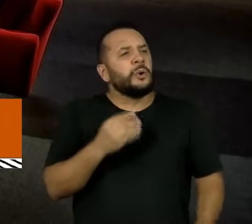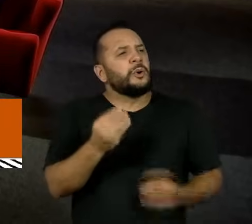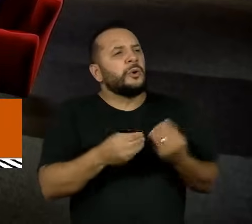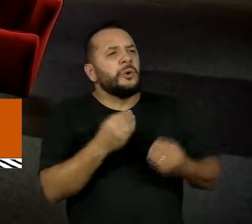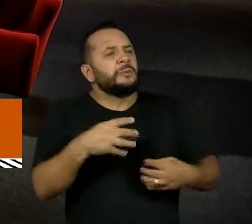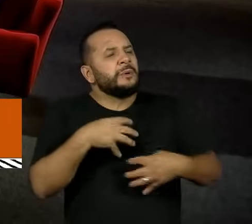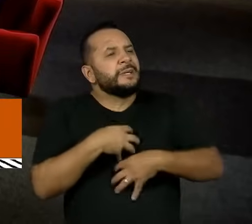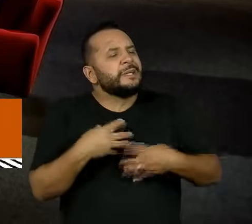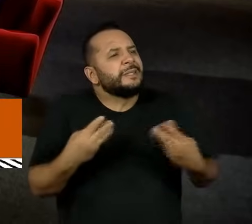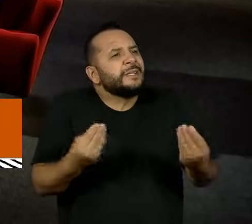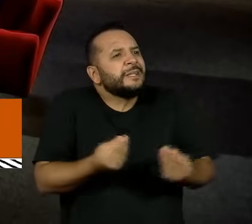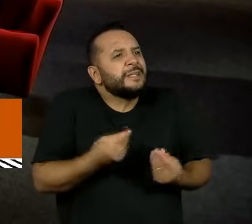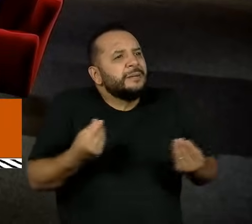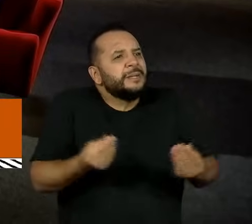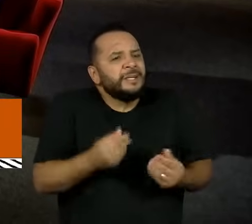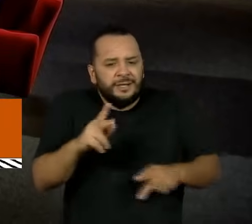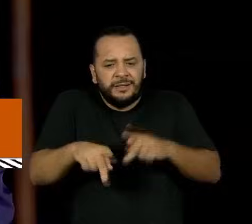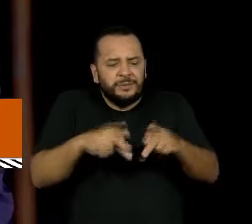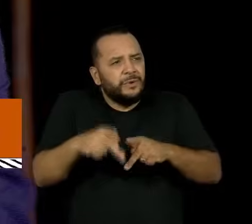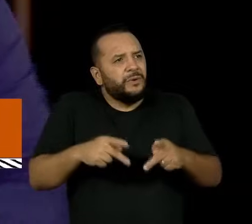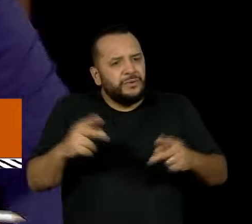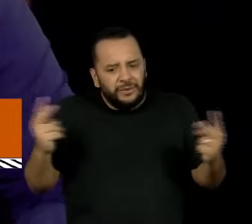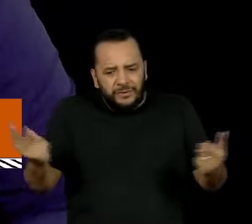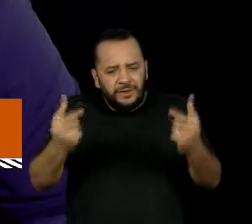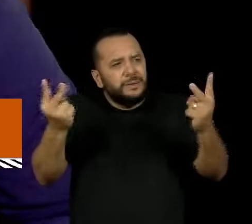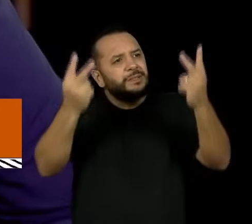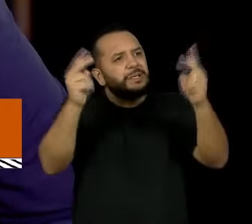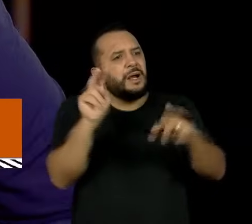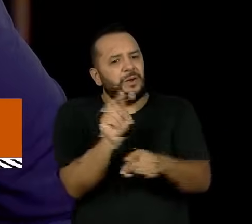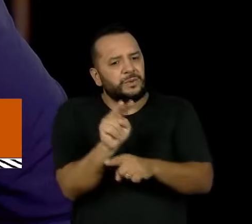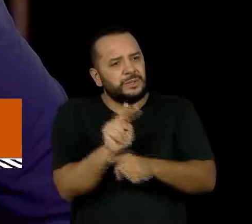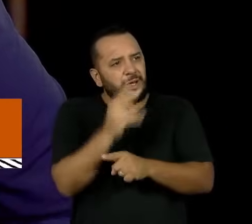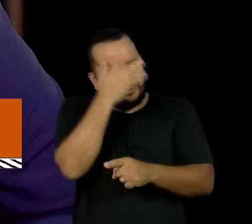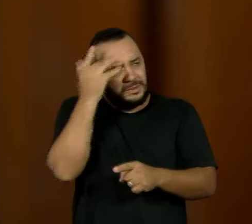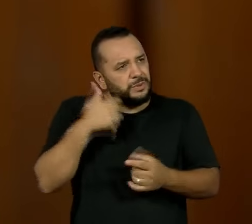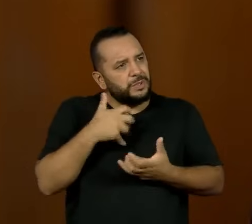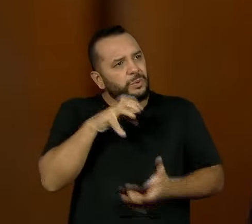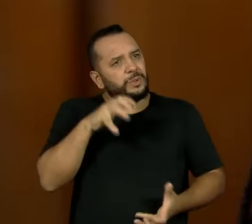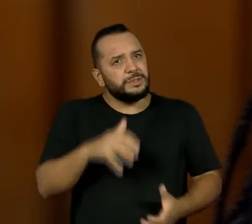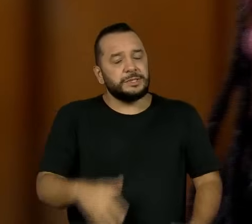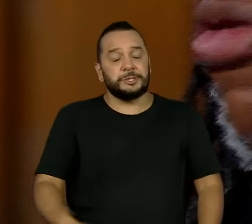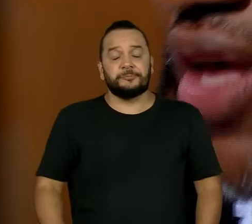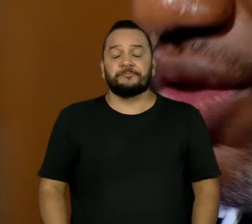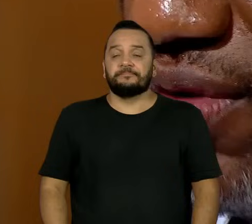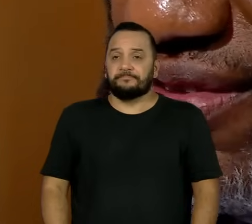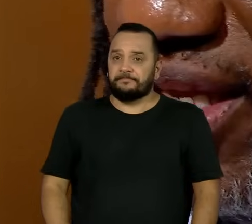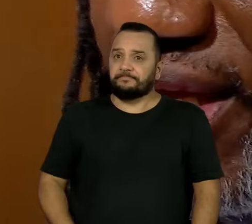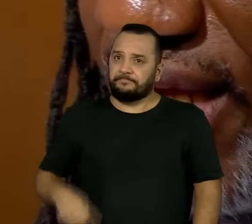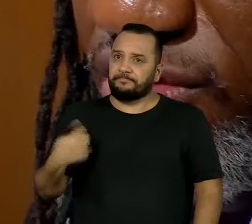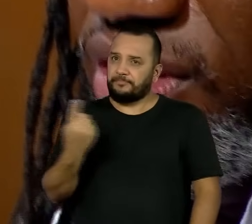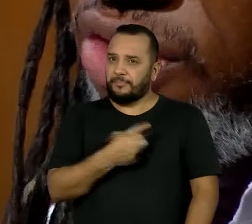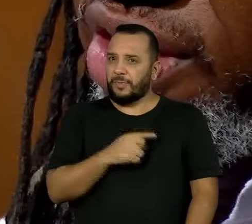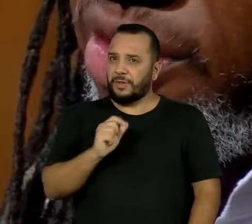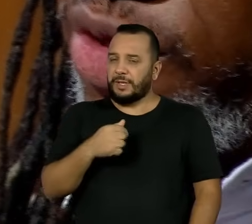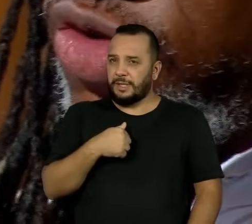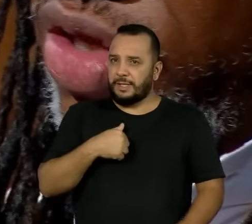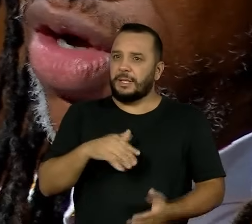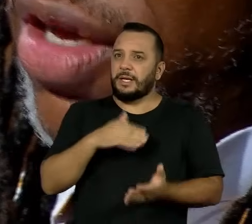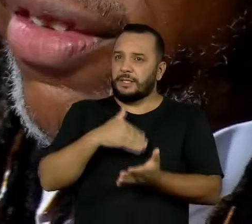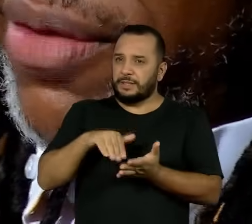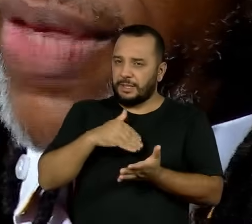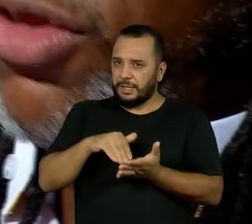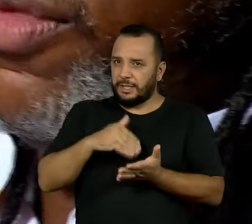a população para a valorização e o cuidado da pessoa idosa? Olha, a gente tem feito na Secretaria Nacional de Direitos da